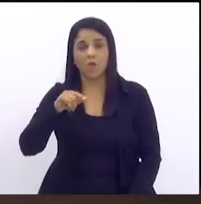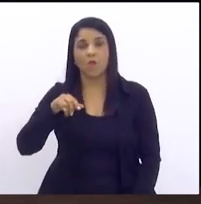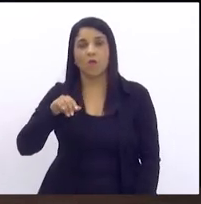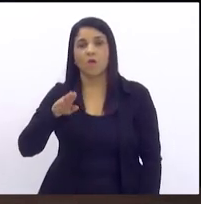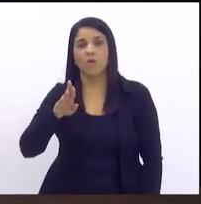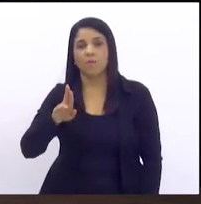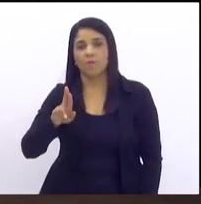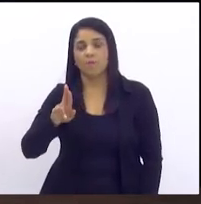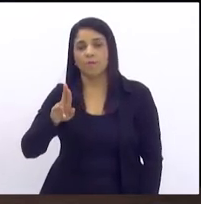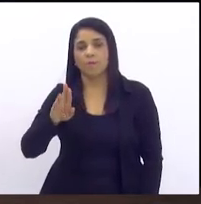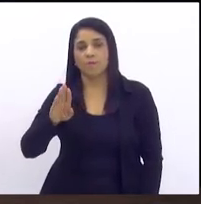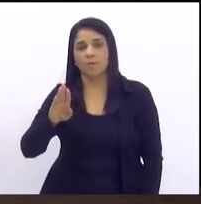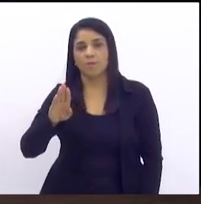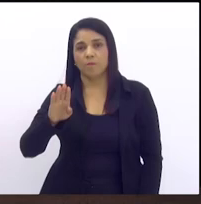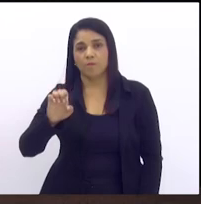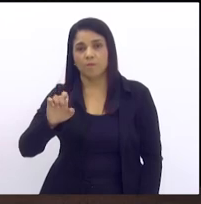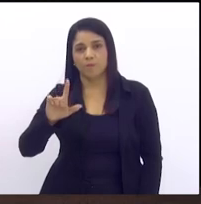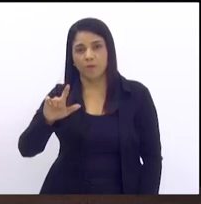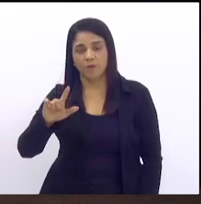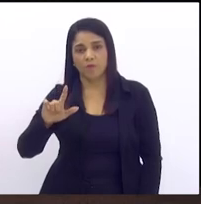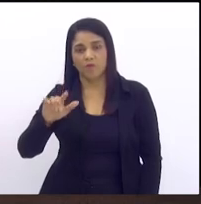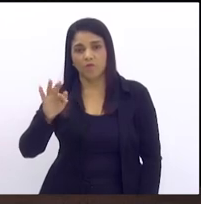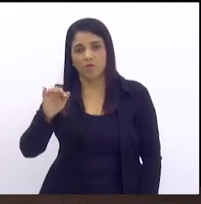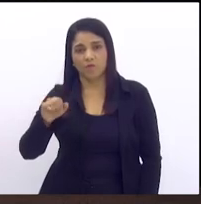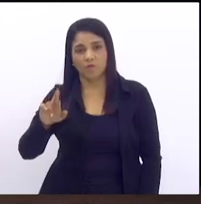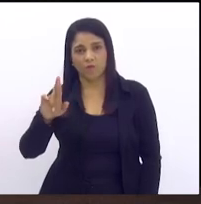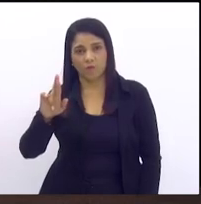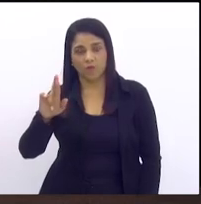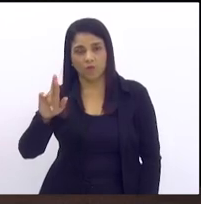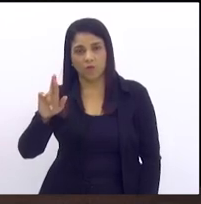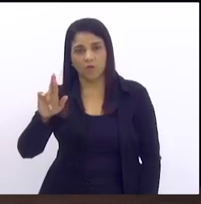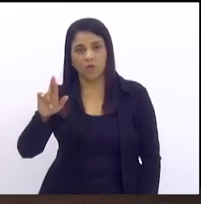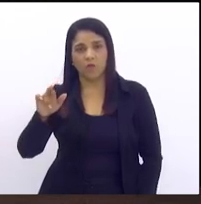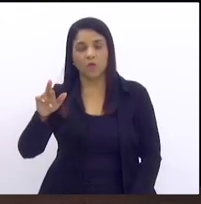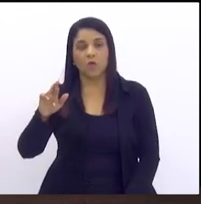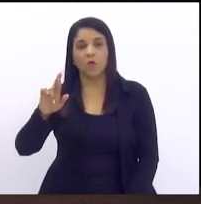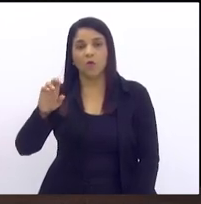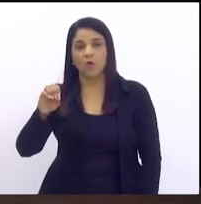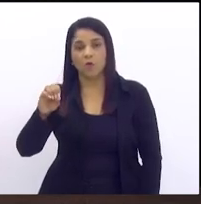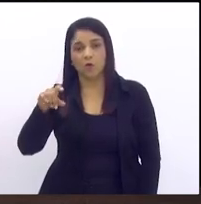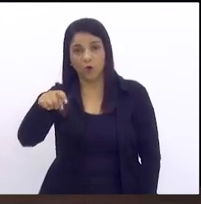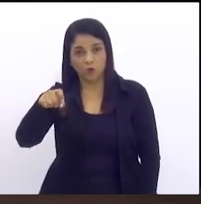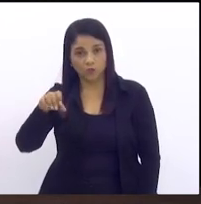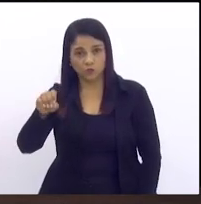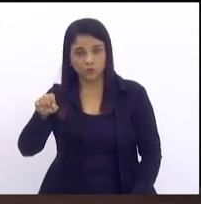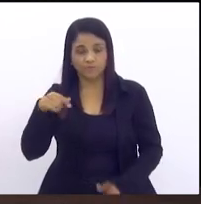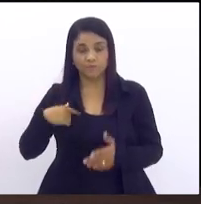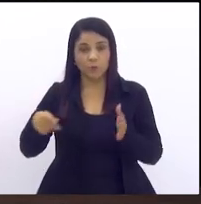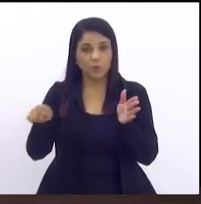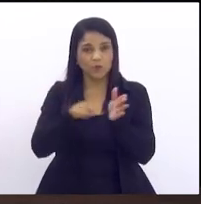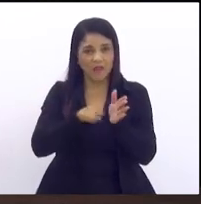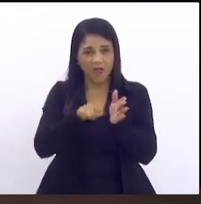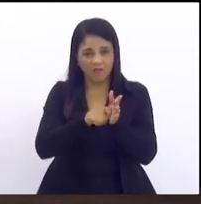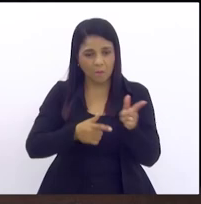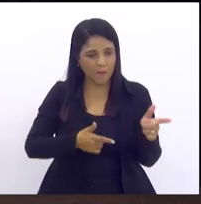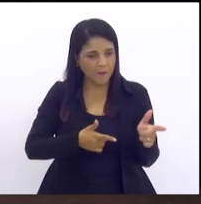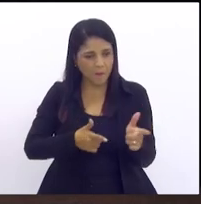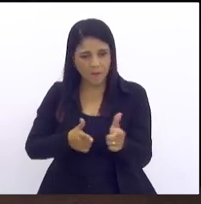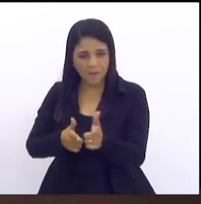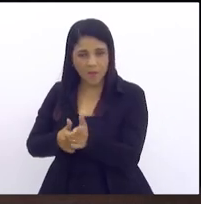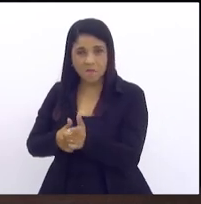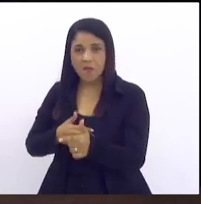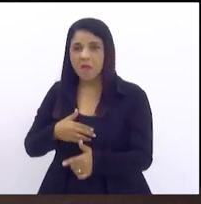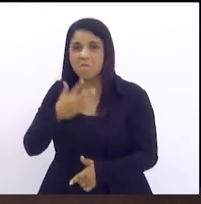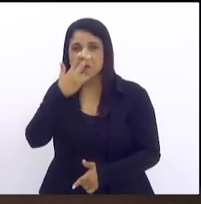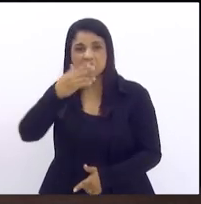deputado Luiz Paulo, que o narcotráfico adentrou a plataforma e, como se fosse um guarda de trânsito, mandou